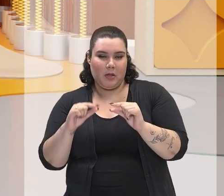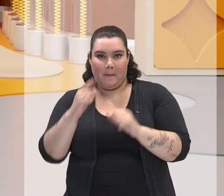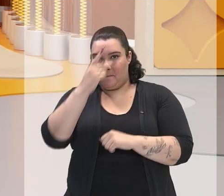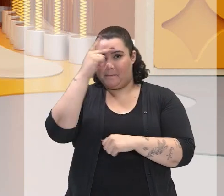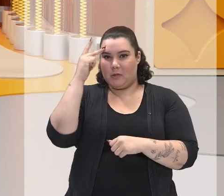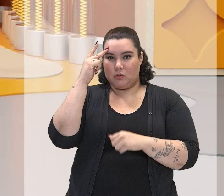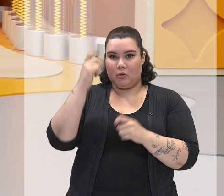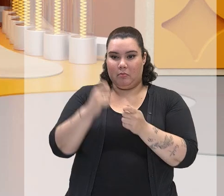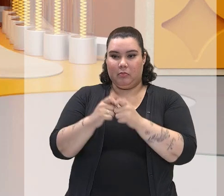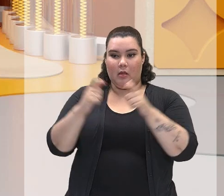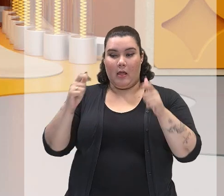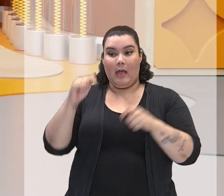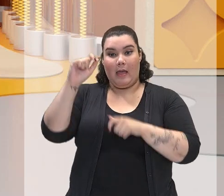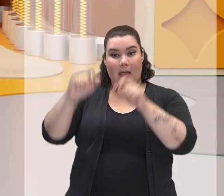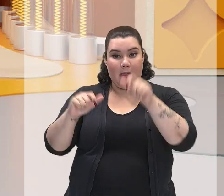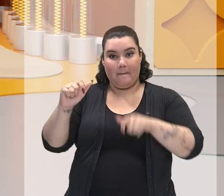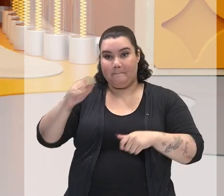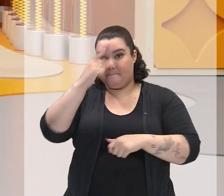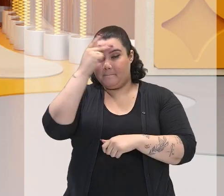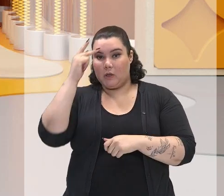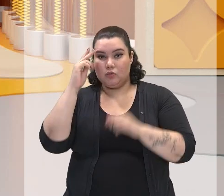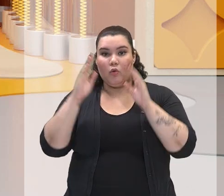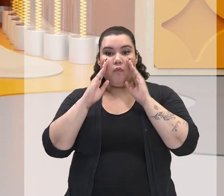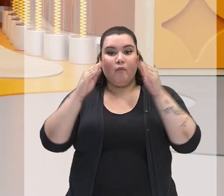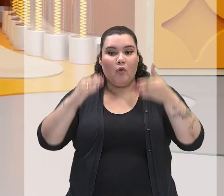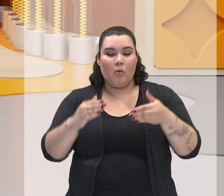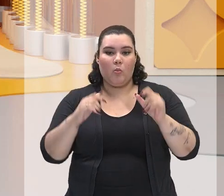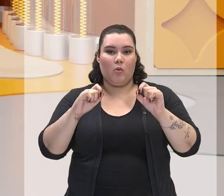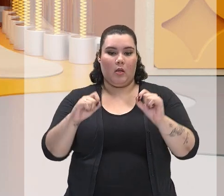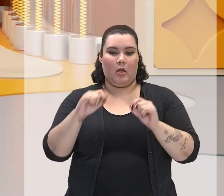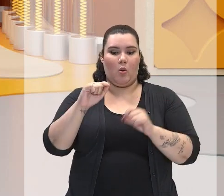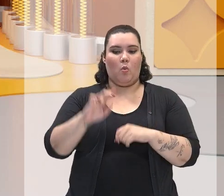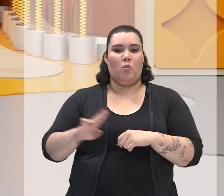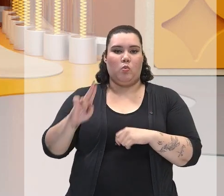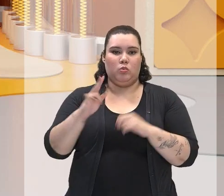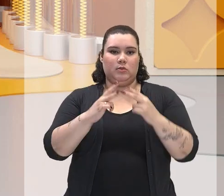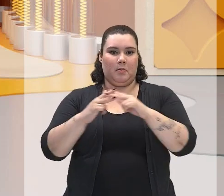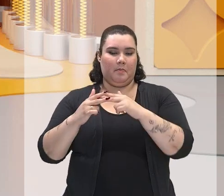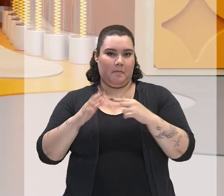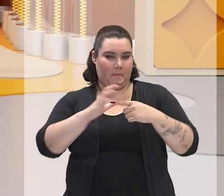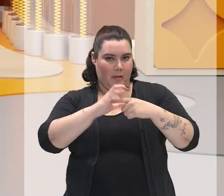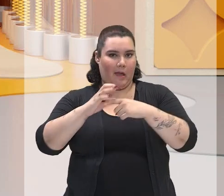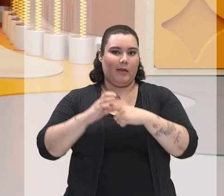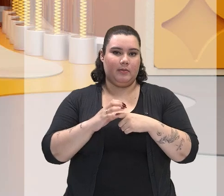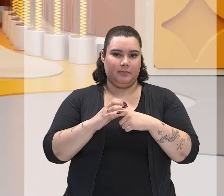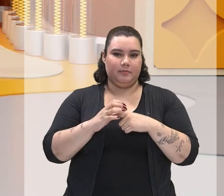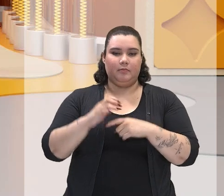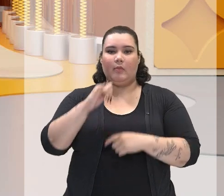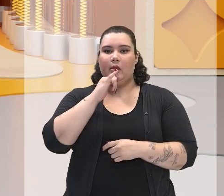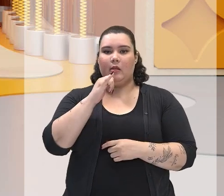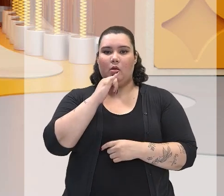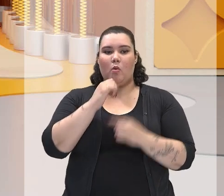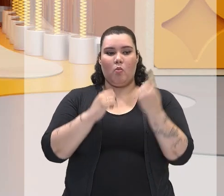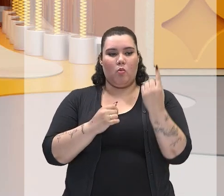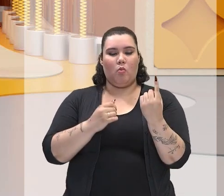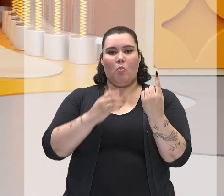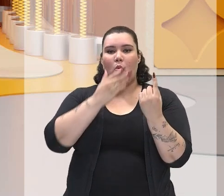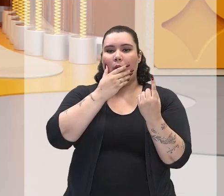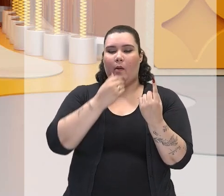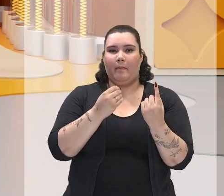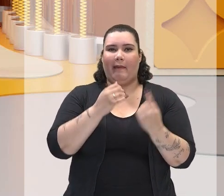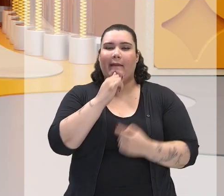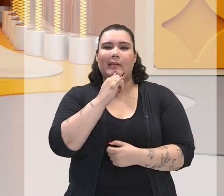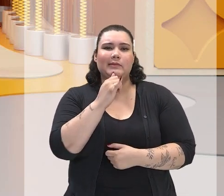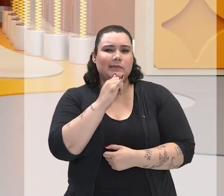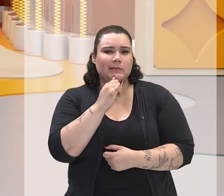sejam especialistas em manusear as máquinas. Então você imagina que um homem só levava, vamos